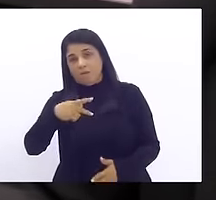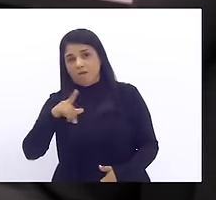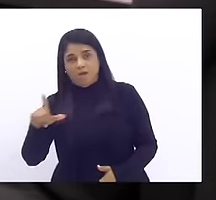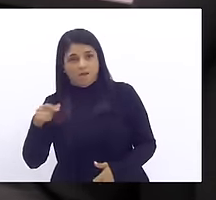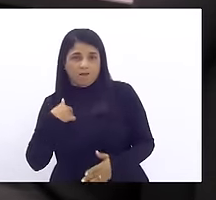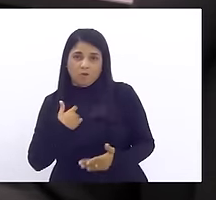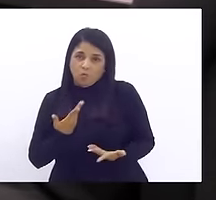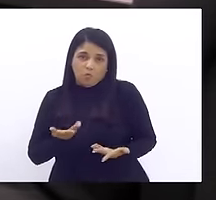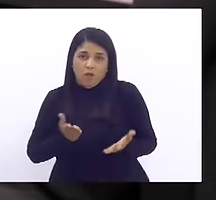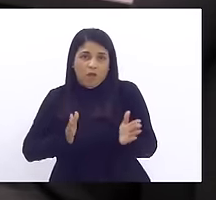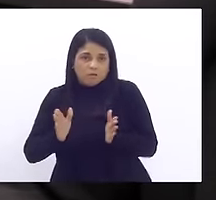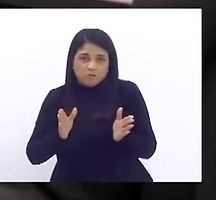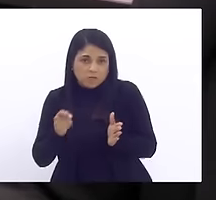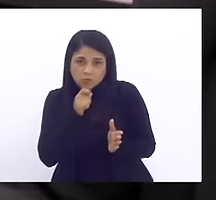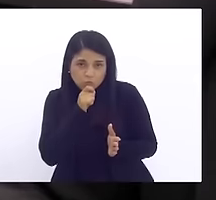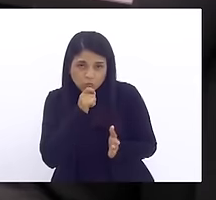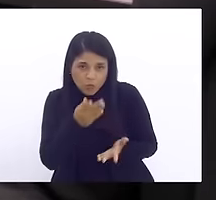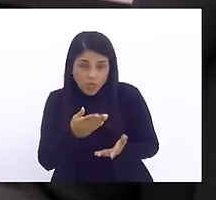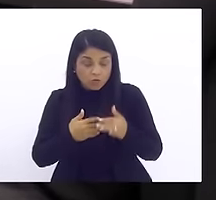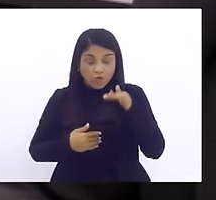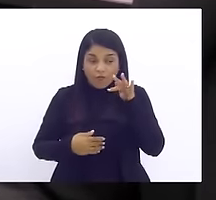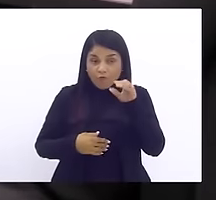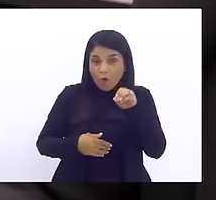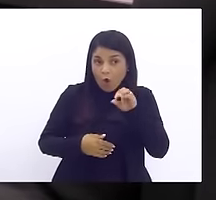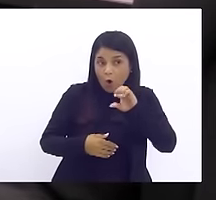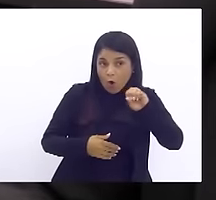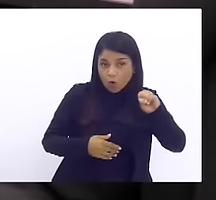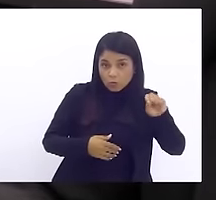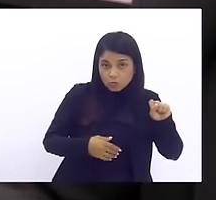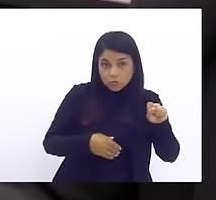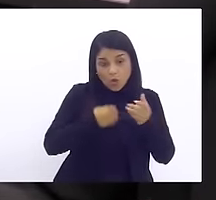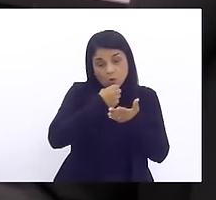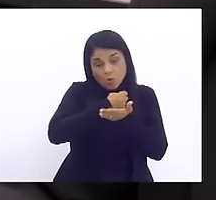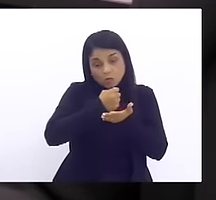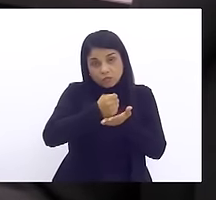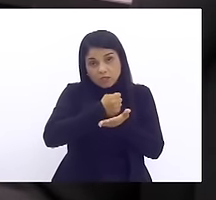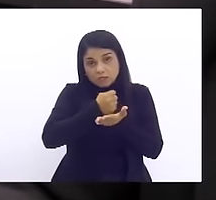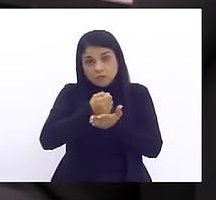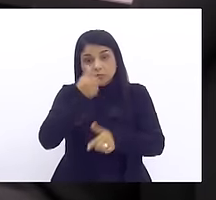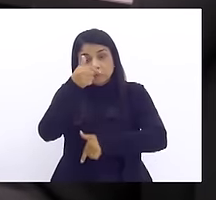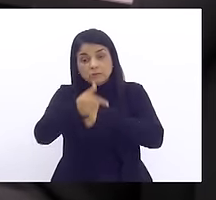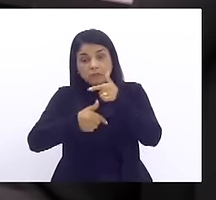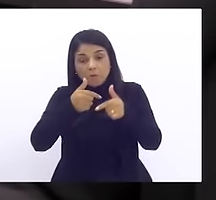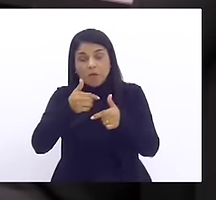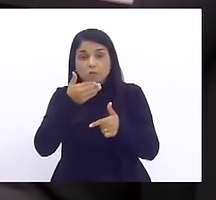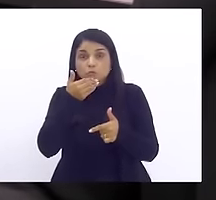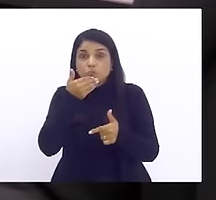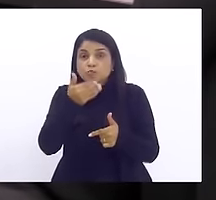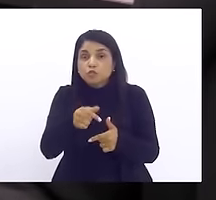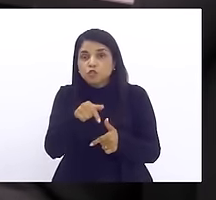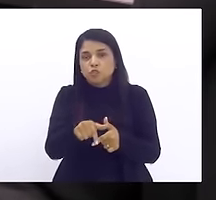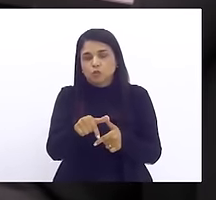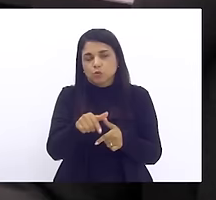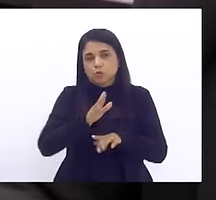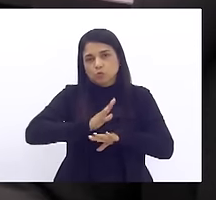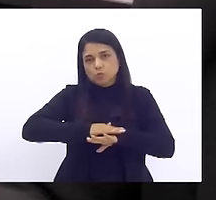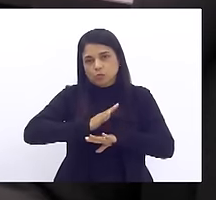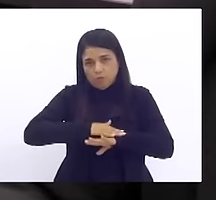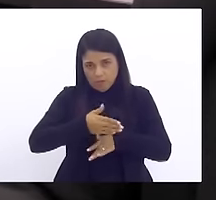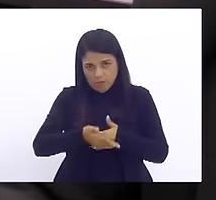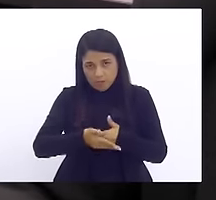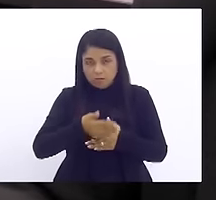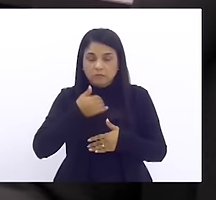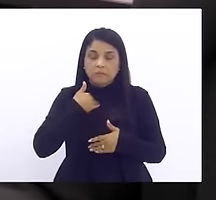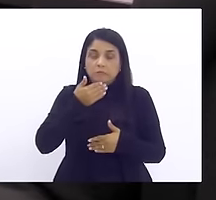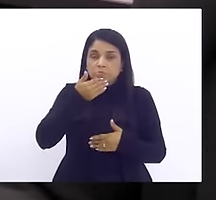acesso a isso como eu falei anteriormente o nosso contrato ele é um contrato de prestação de serviço por Demanda aquilo que a pele nos solicita